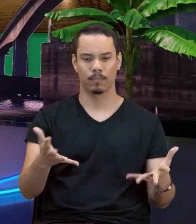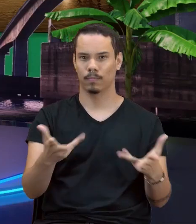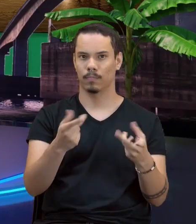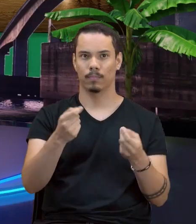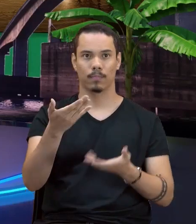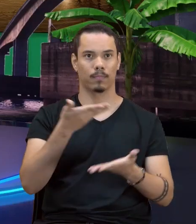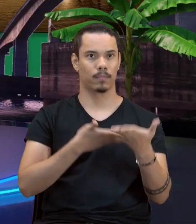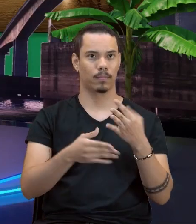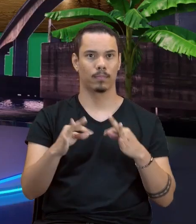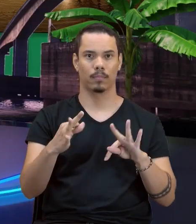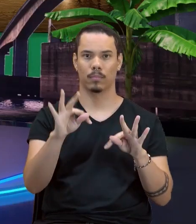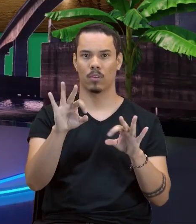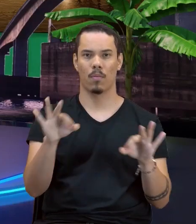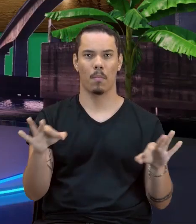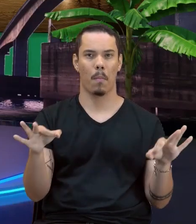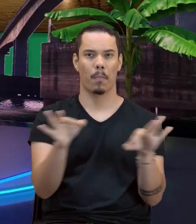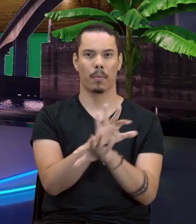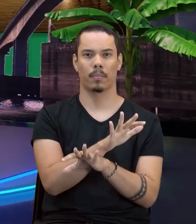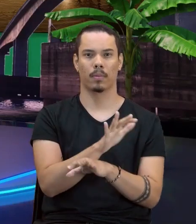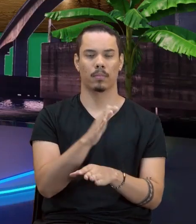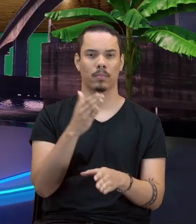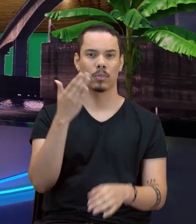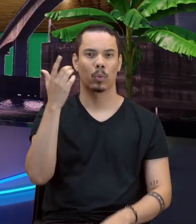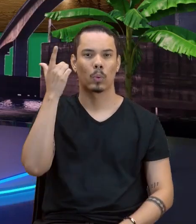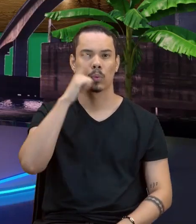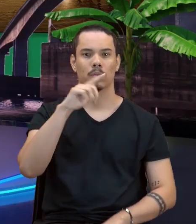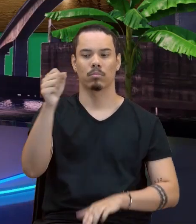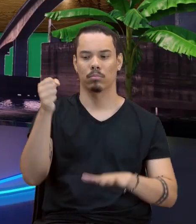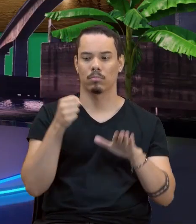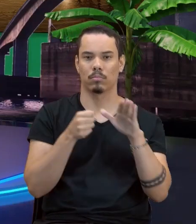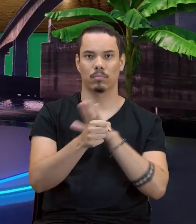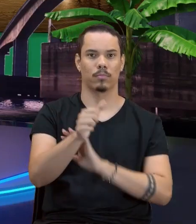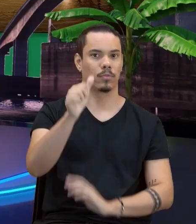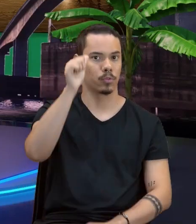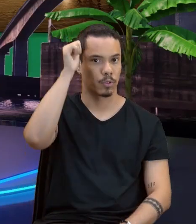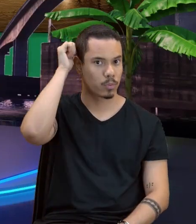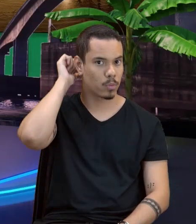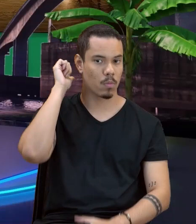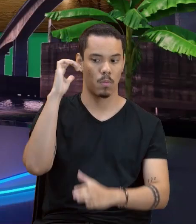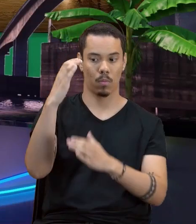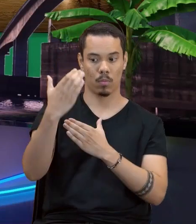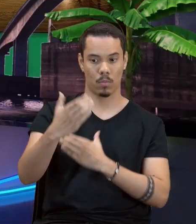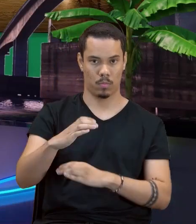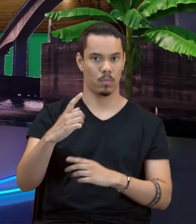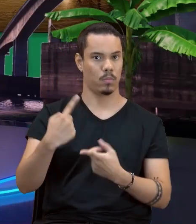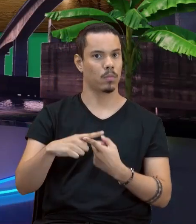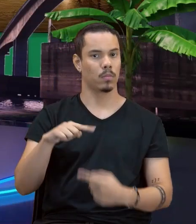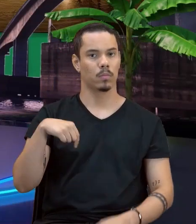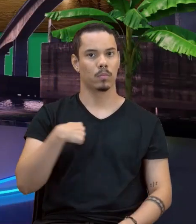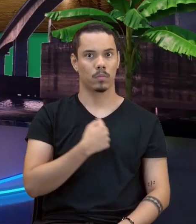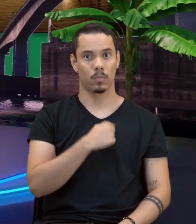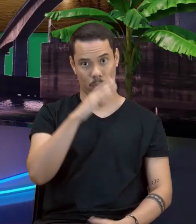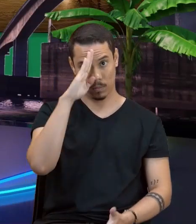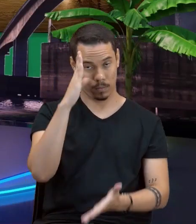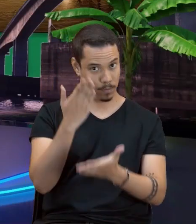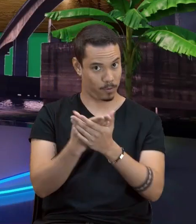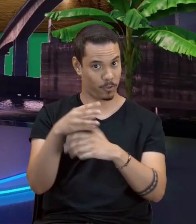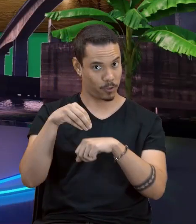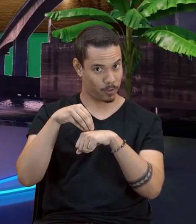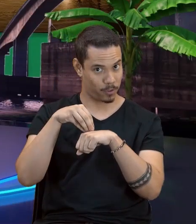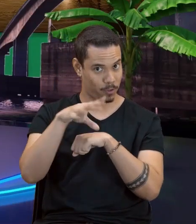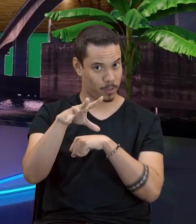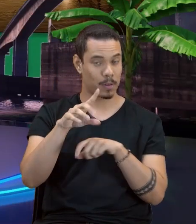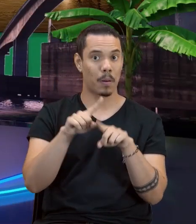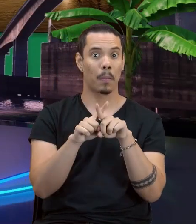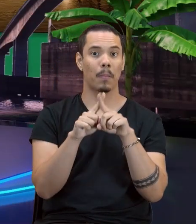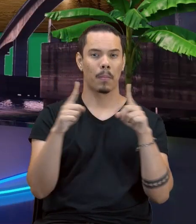vai sair preparado para passar em vestibular, em concurso. Acredite nisso, porque nós acreditamos em você. Fica a dica do professor Jorge aí, ó. Mas a dica,